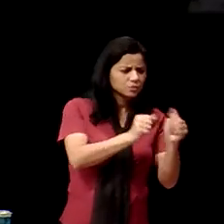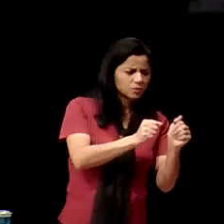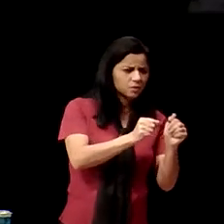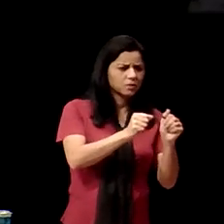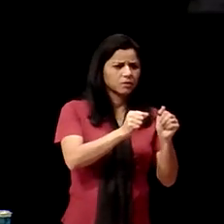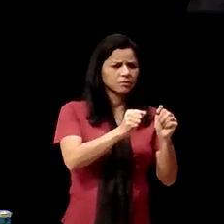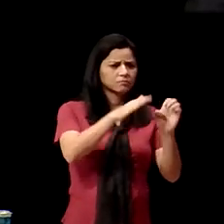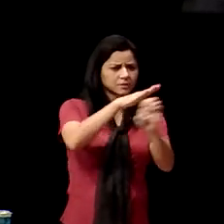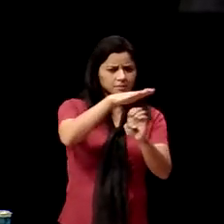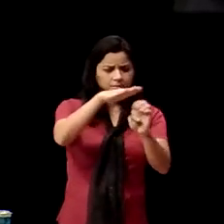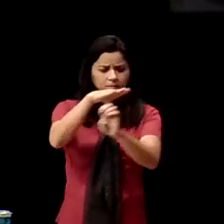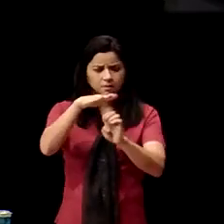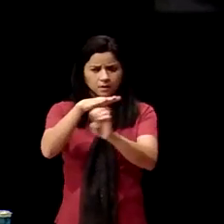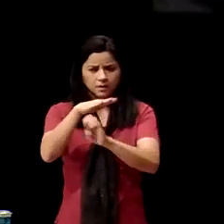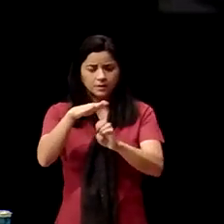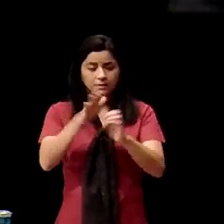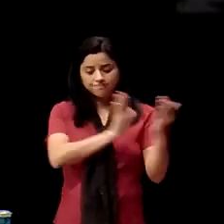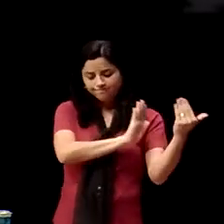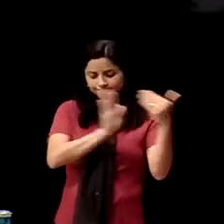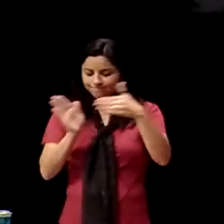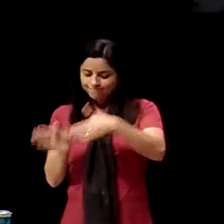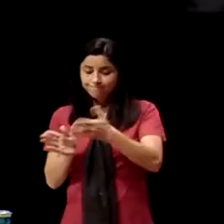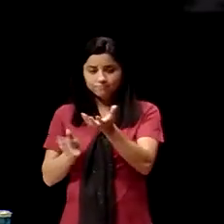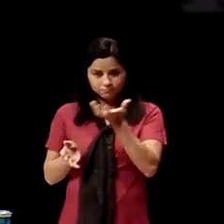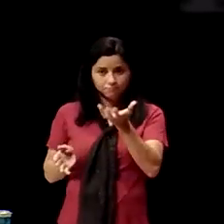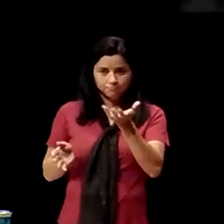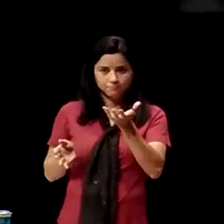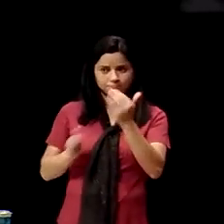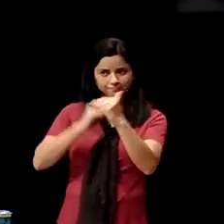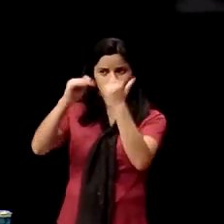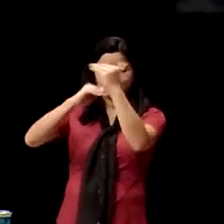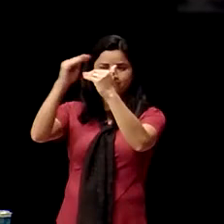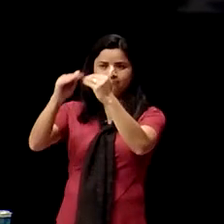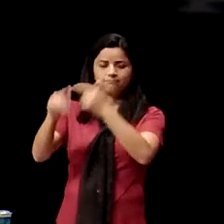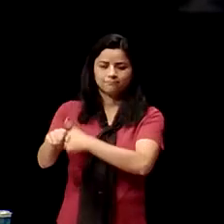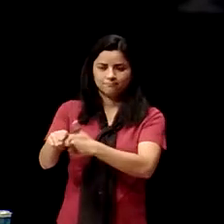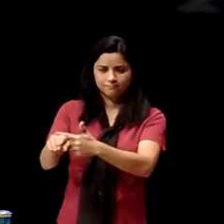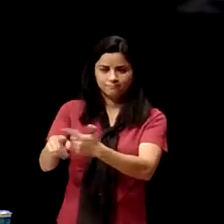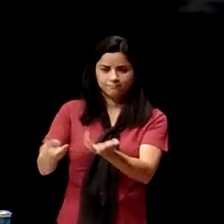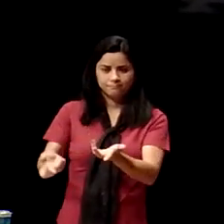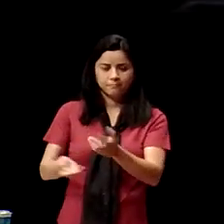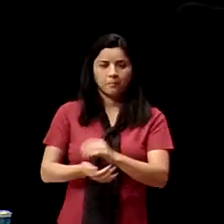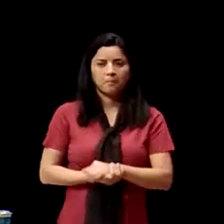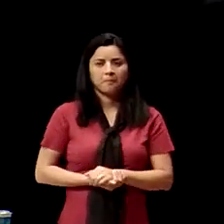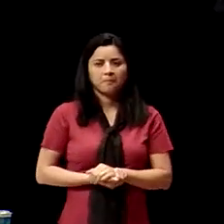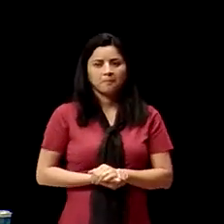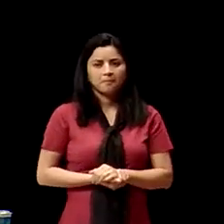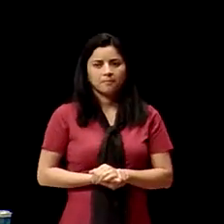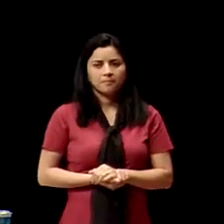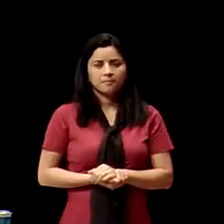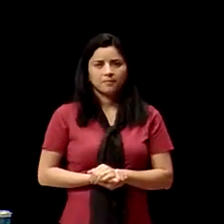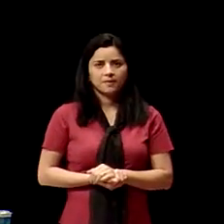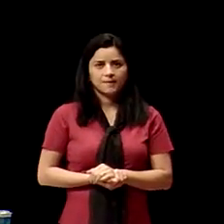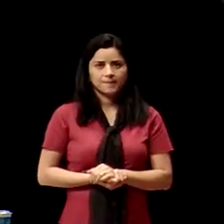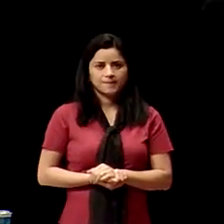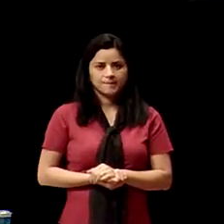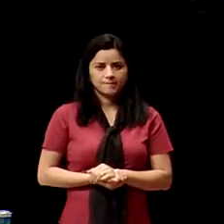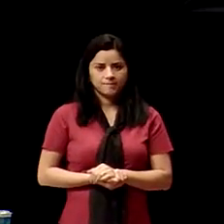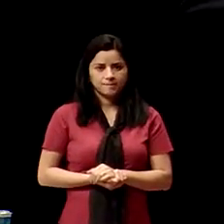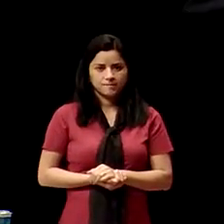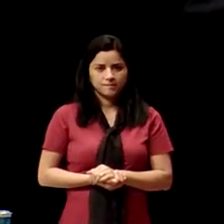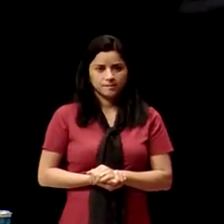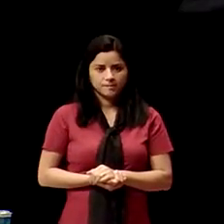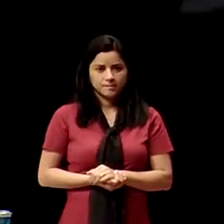instituições voltadas para esse aprimoramento social e educacional are widely seen as